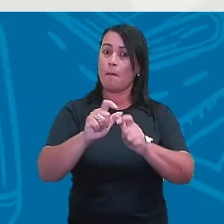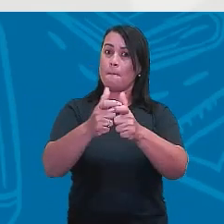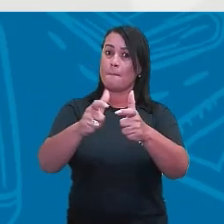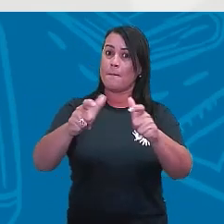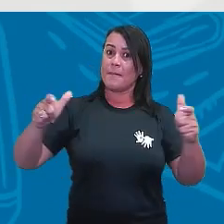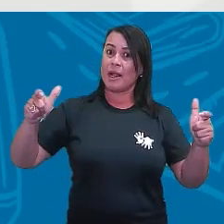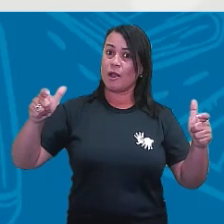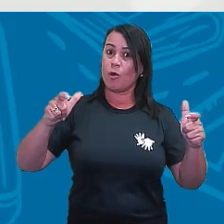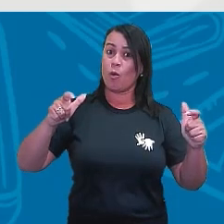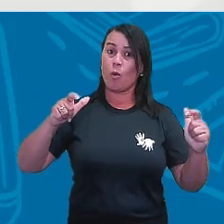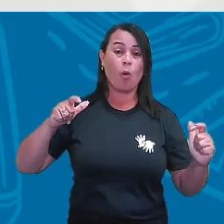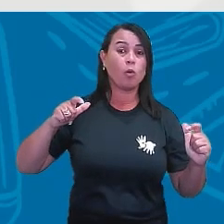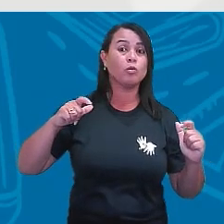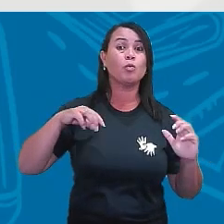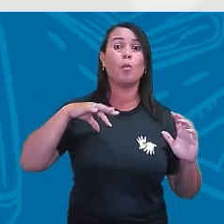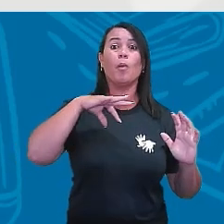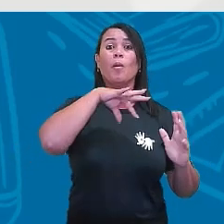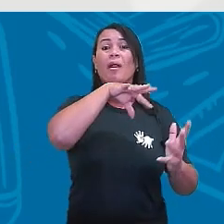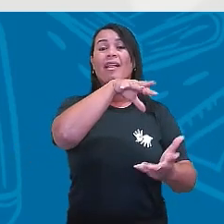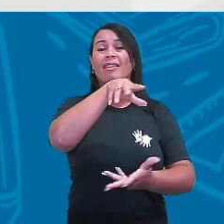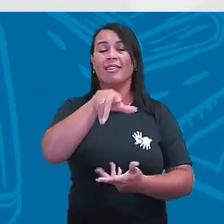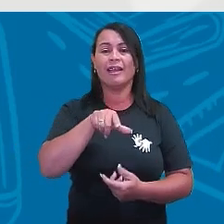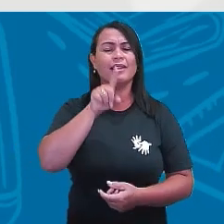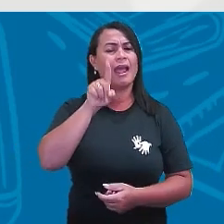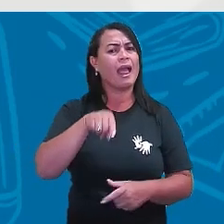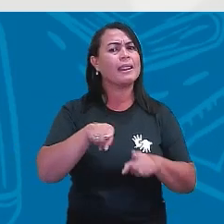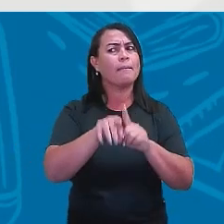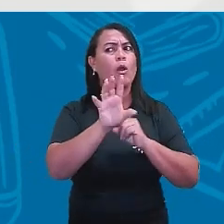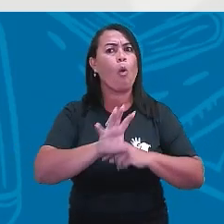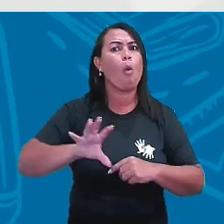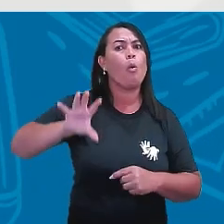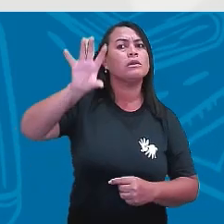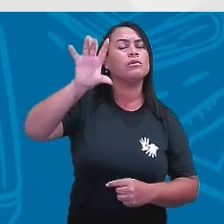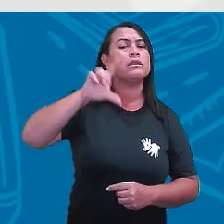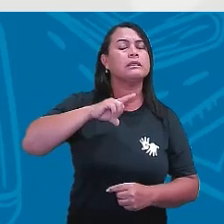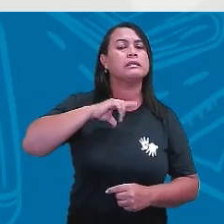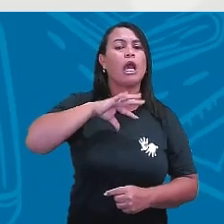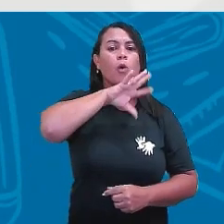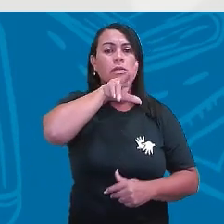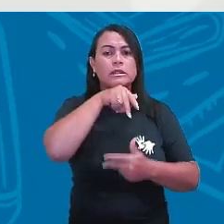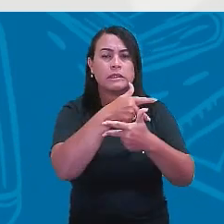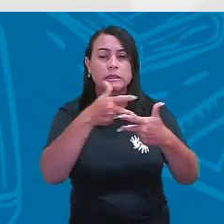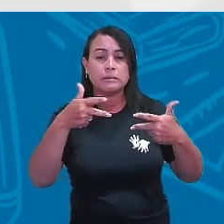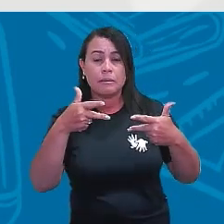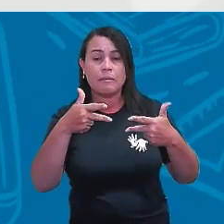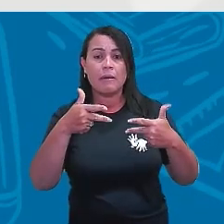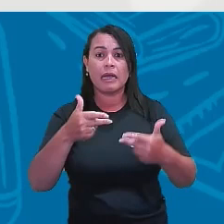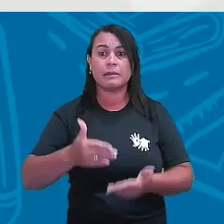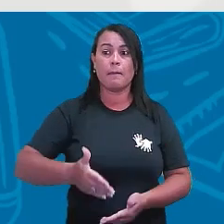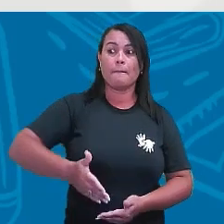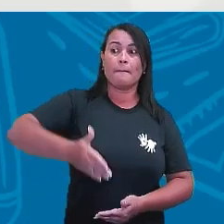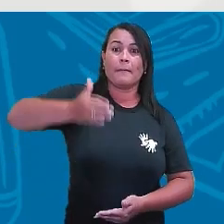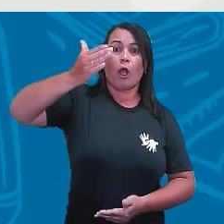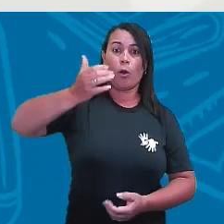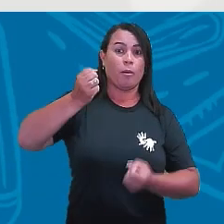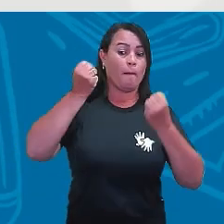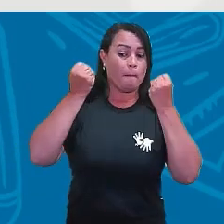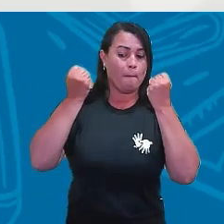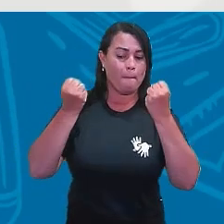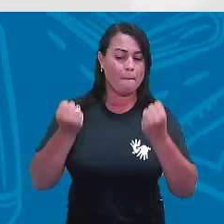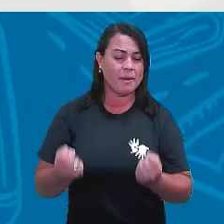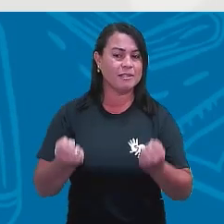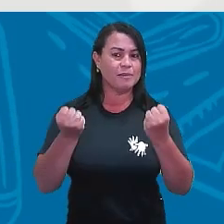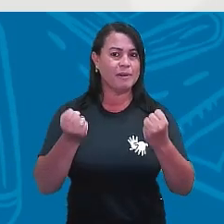do planeta. É também o continente onde estão os animais maiores, mais pesados e